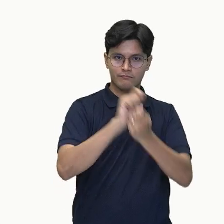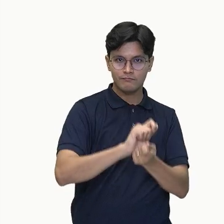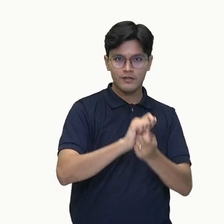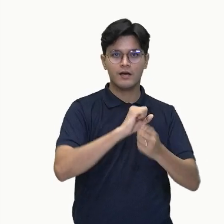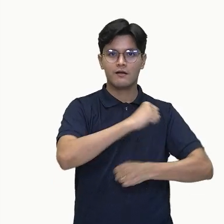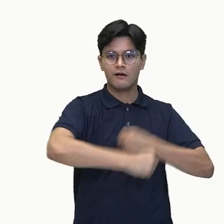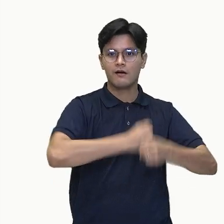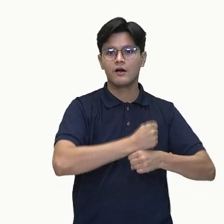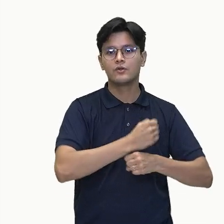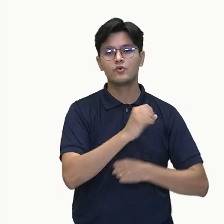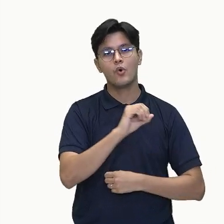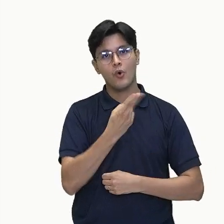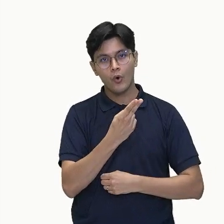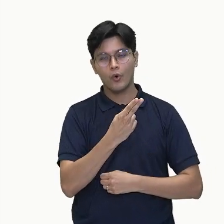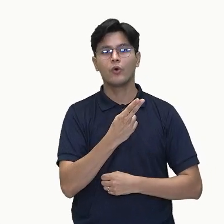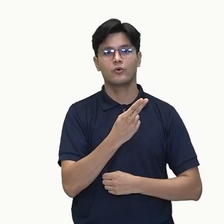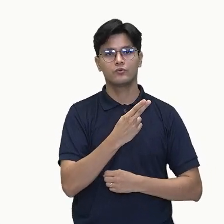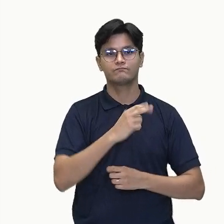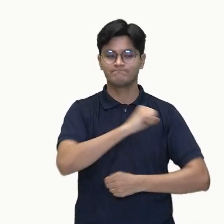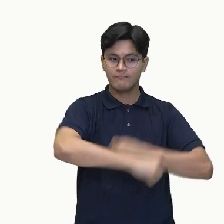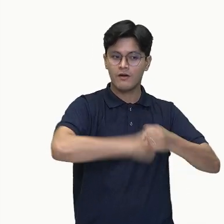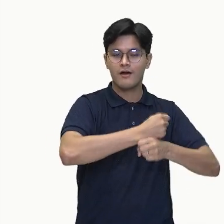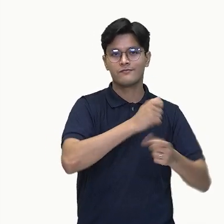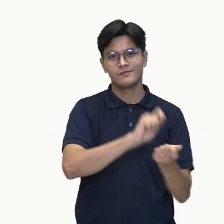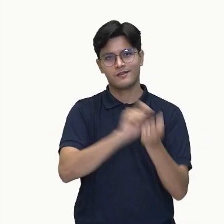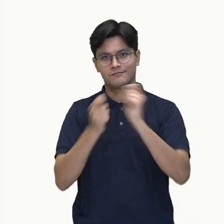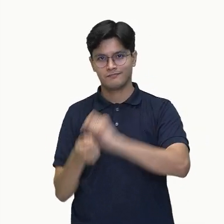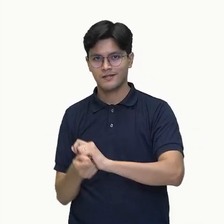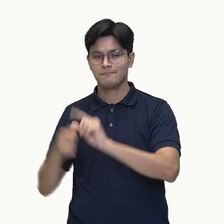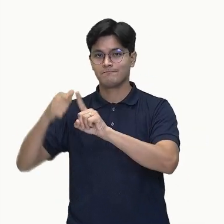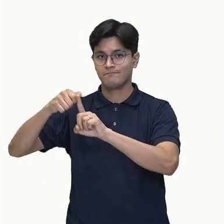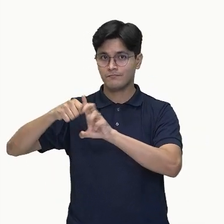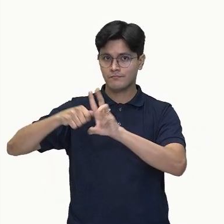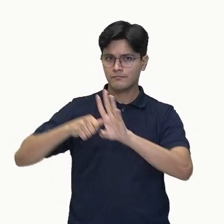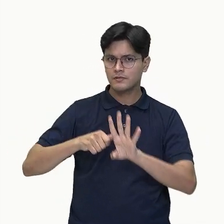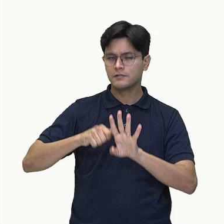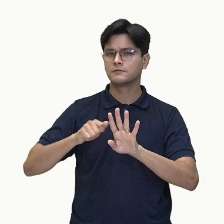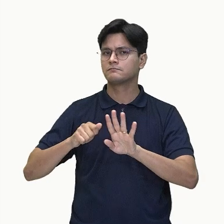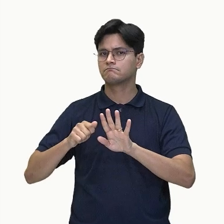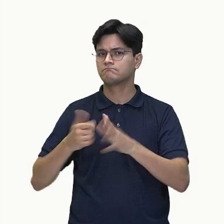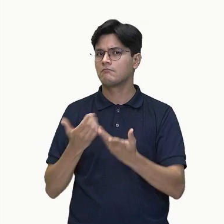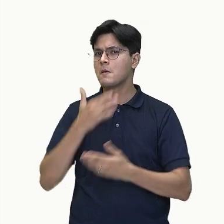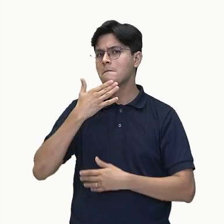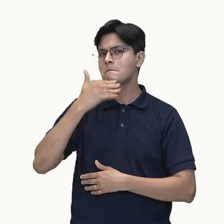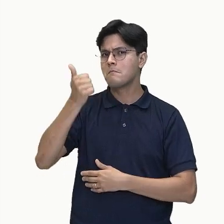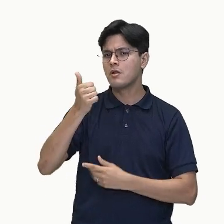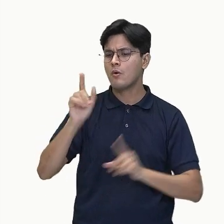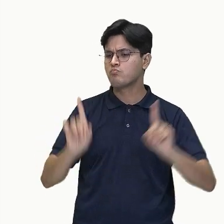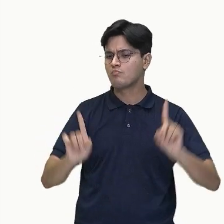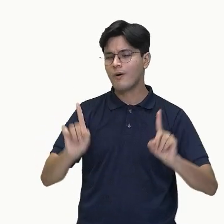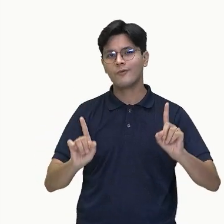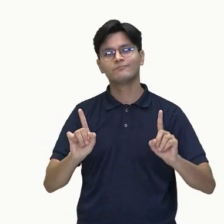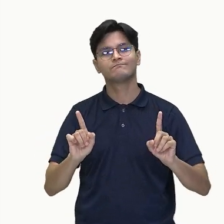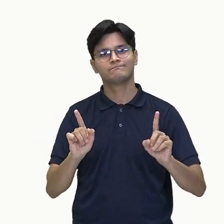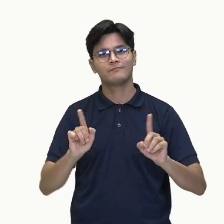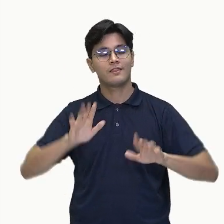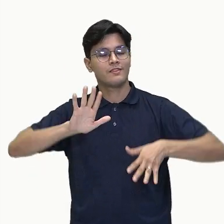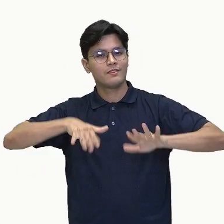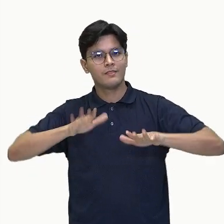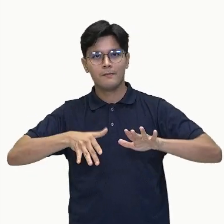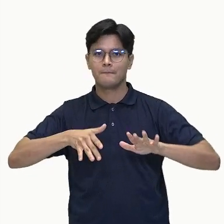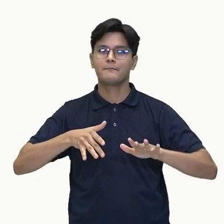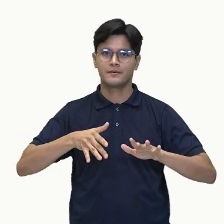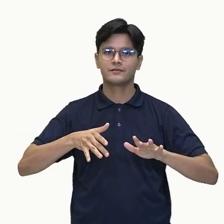Aí qual vai ficar melhor dependerá muito do contexto da questão que você está resolvendo, tá legal? E aí verifique que nós